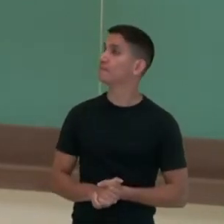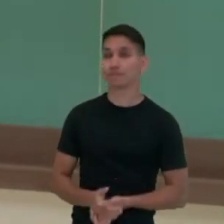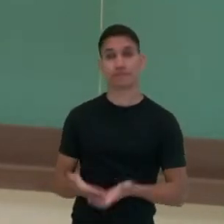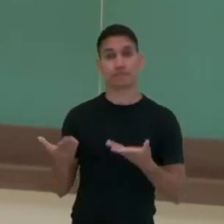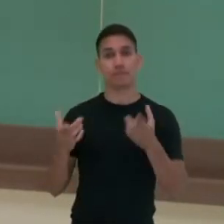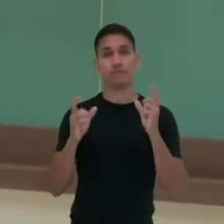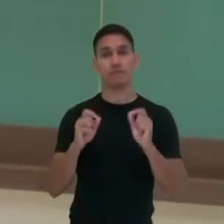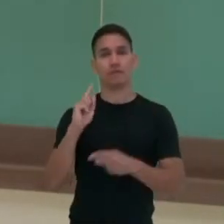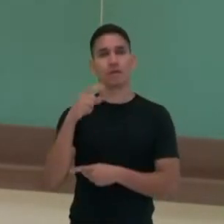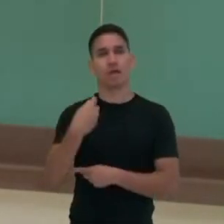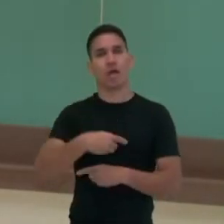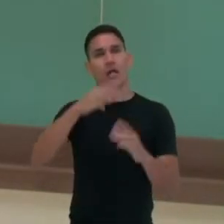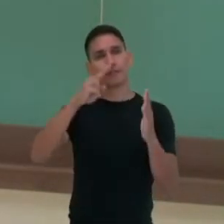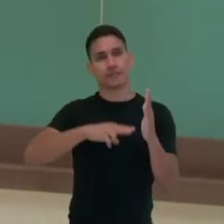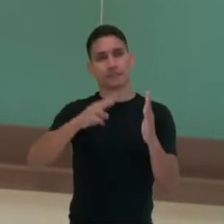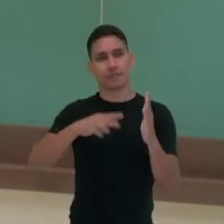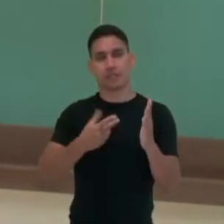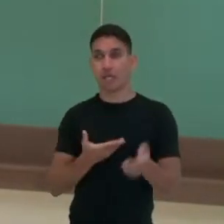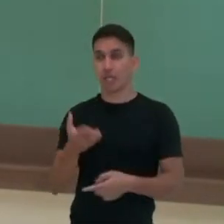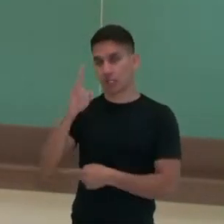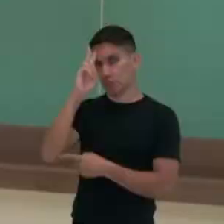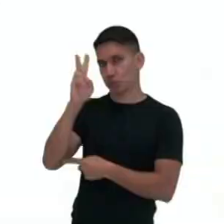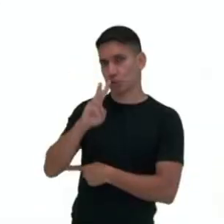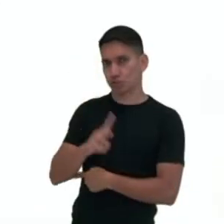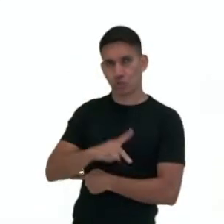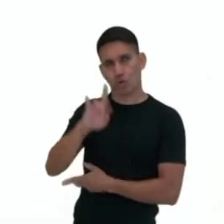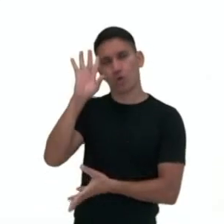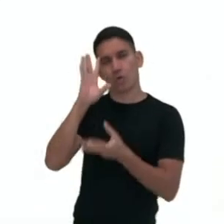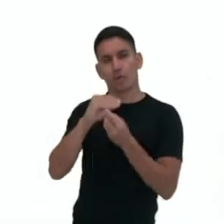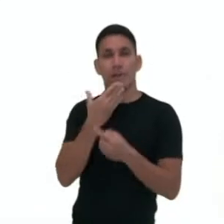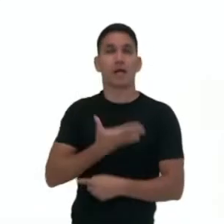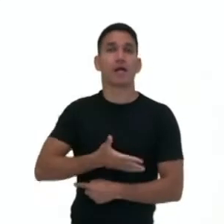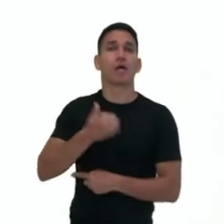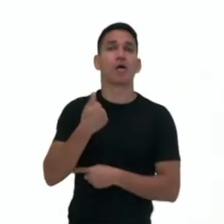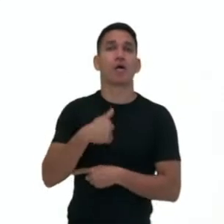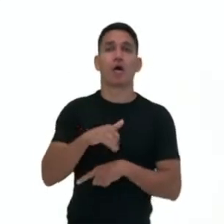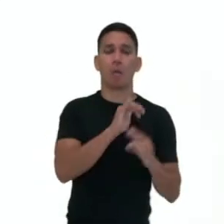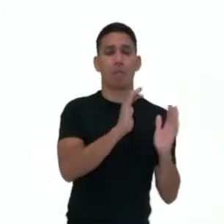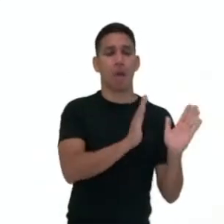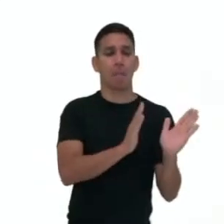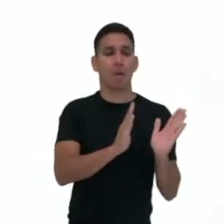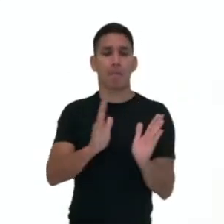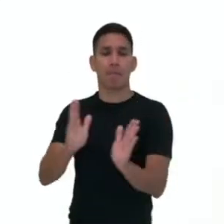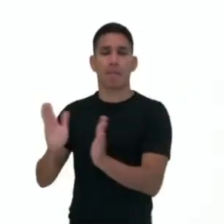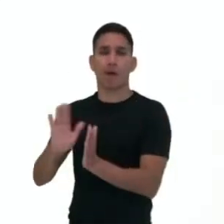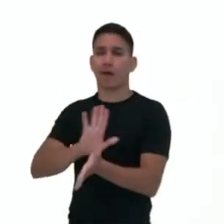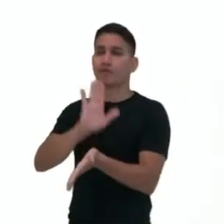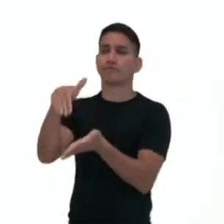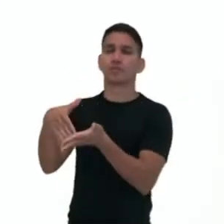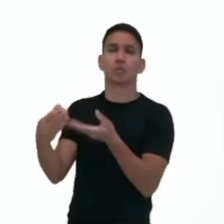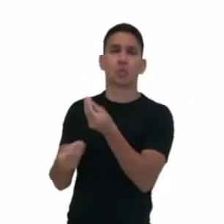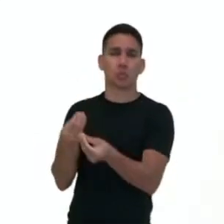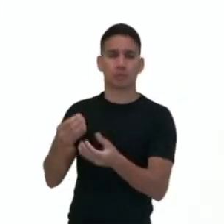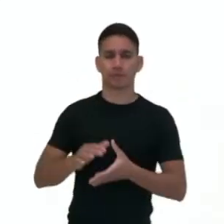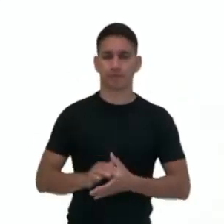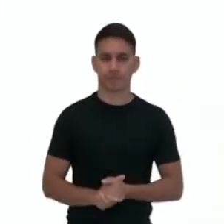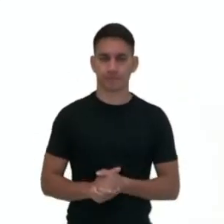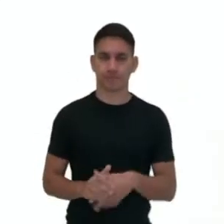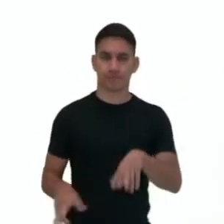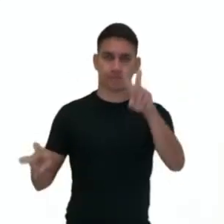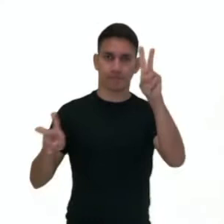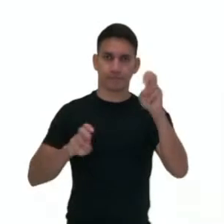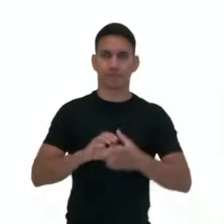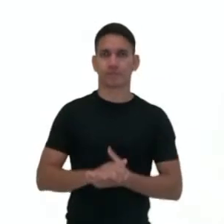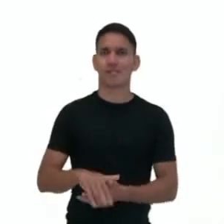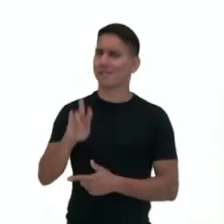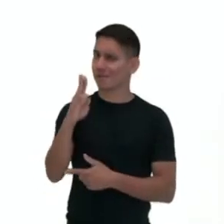Bom, então vamos ler a história, para compreender melhor o enredo e o desfecho. Vamos lá? Viram?